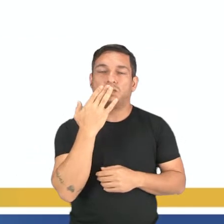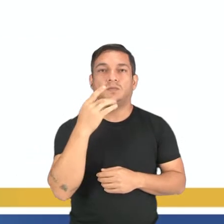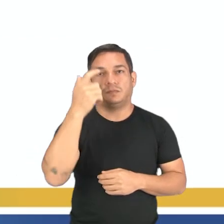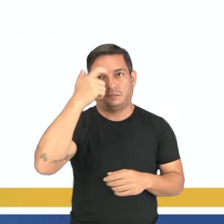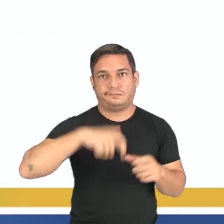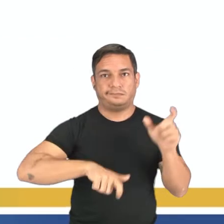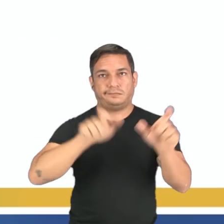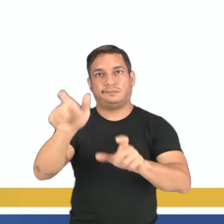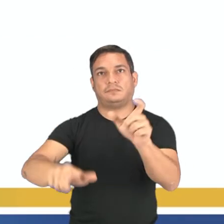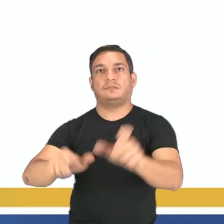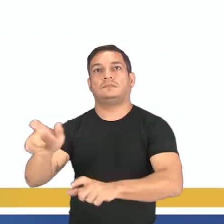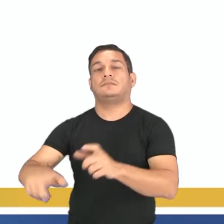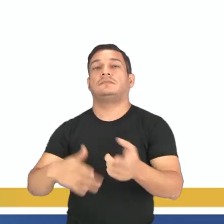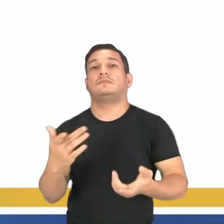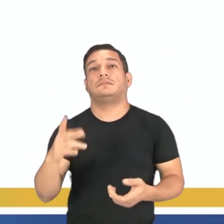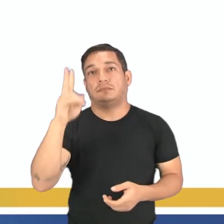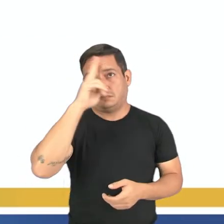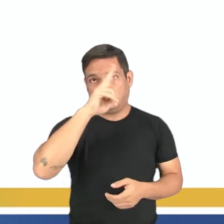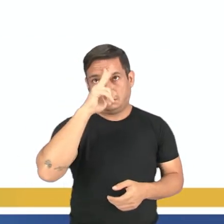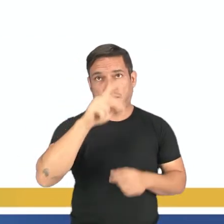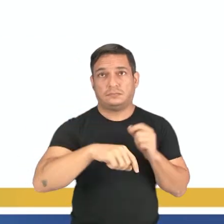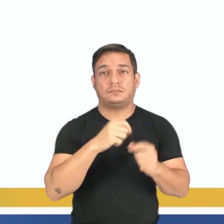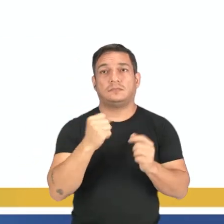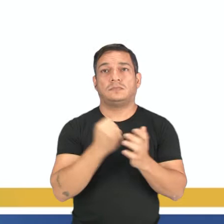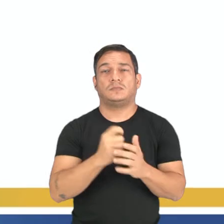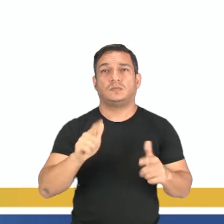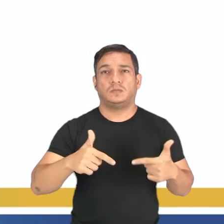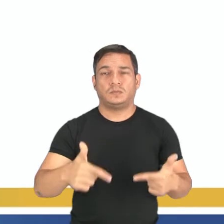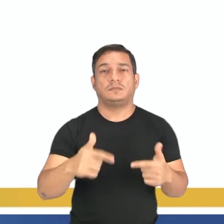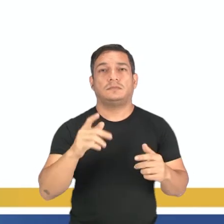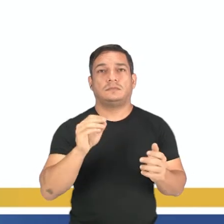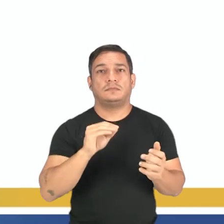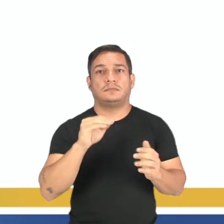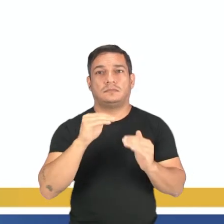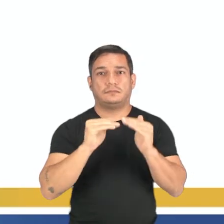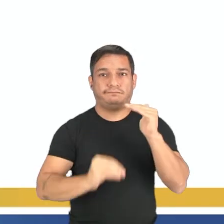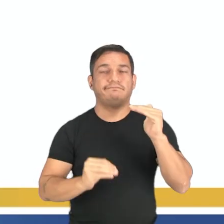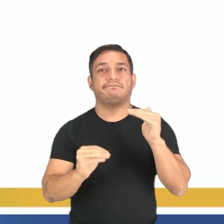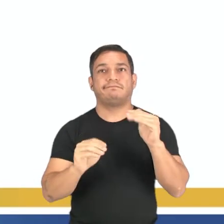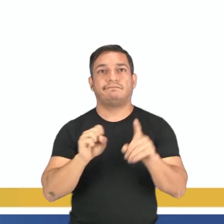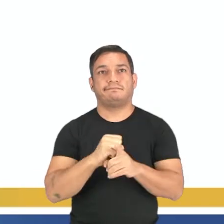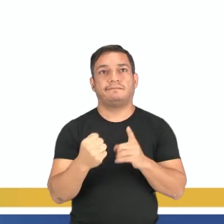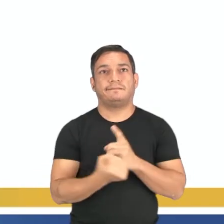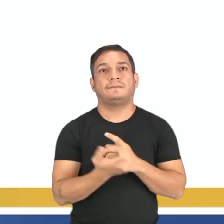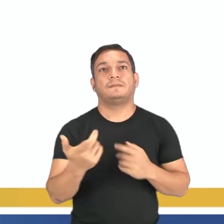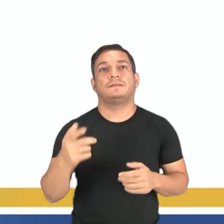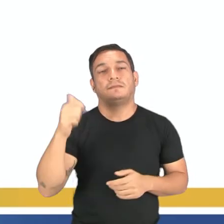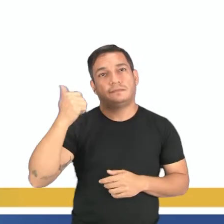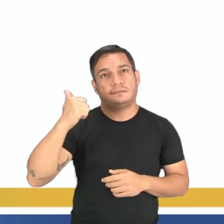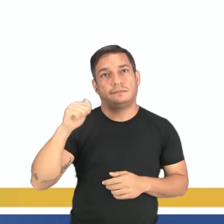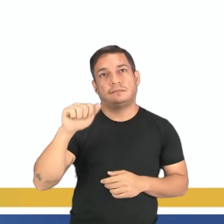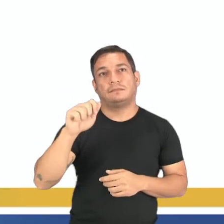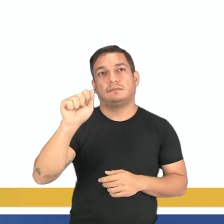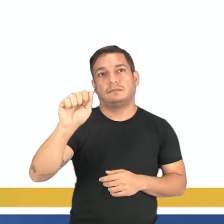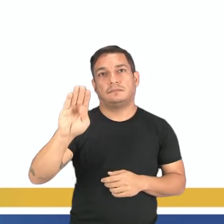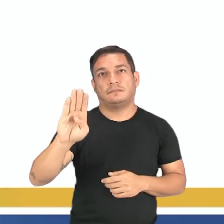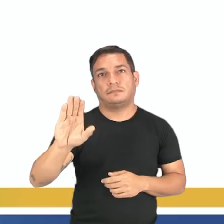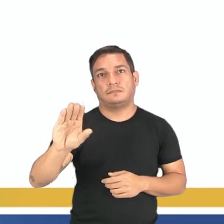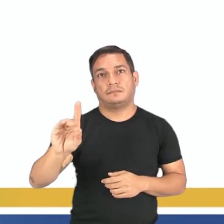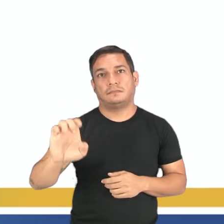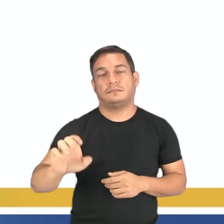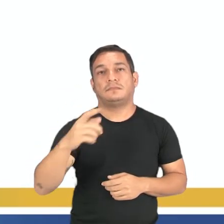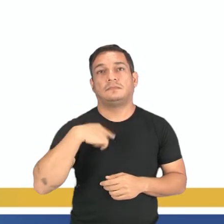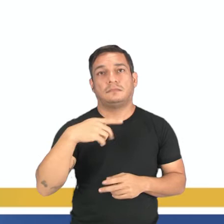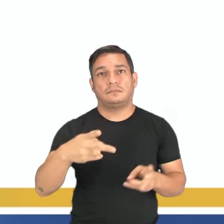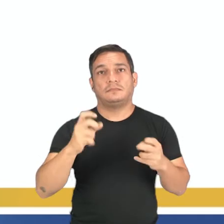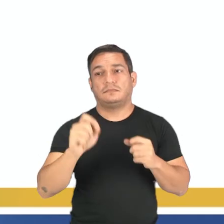país miscigenado, e cuja história é marcada por lutas e desigualdades. Analise as afirmativas a seguir